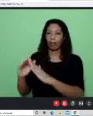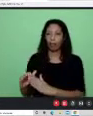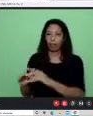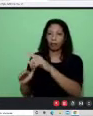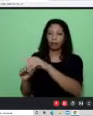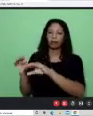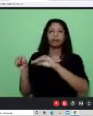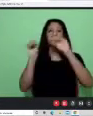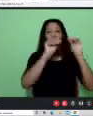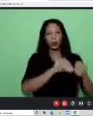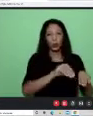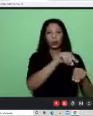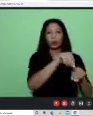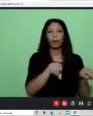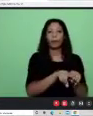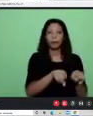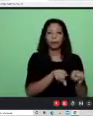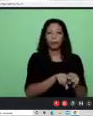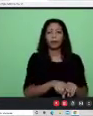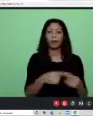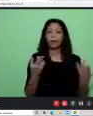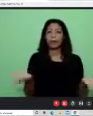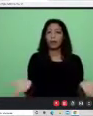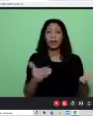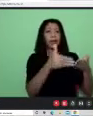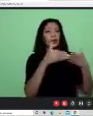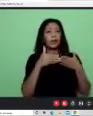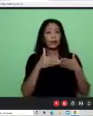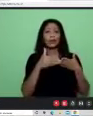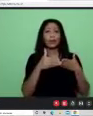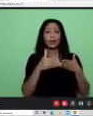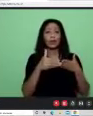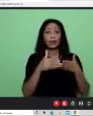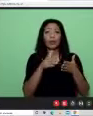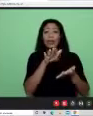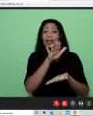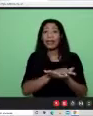E nada, nenhum desses pedidos foi atendido pelo prefeito.